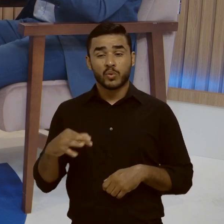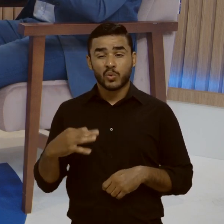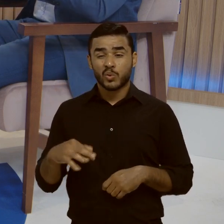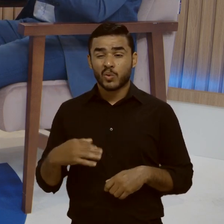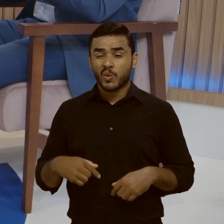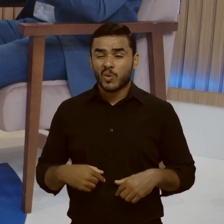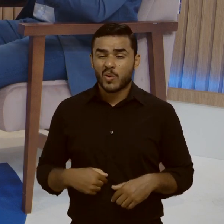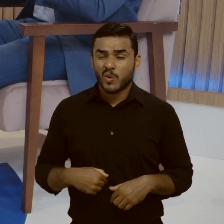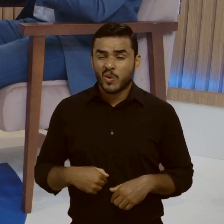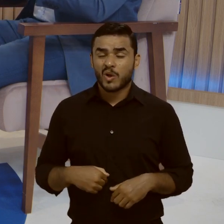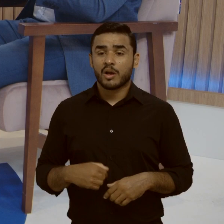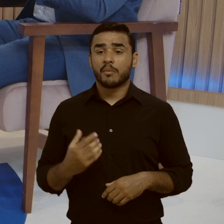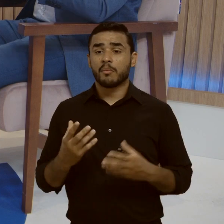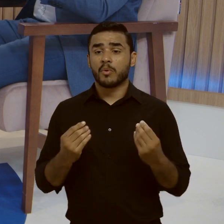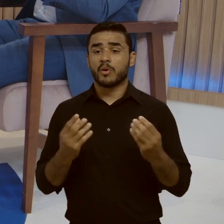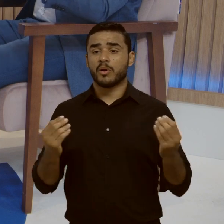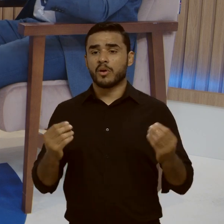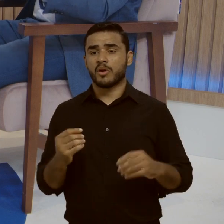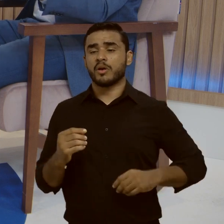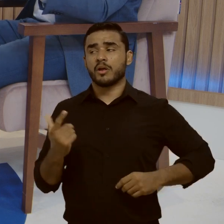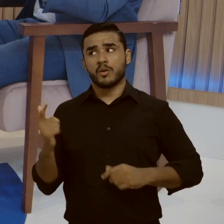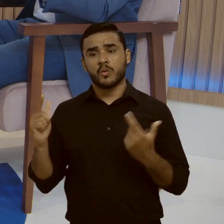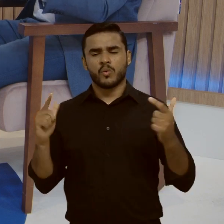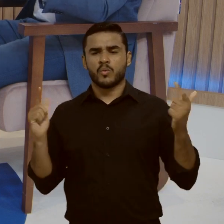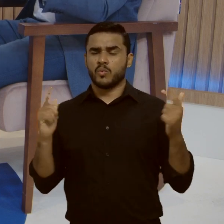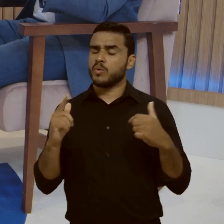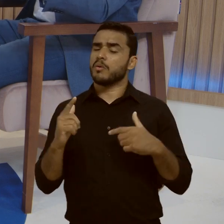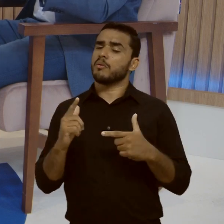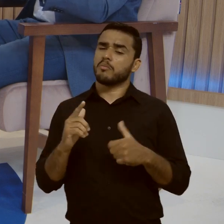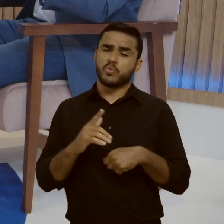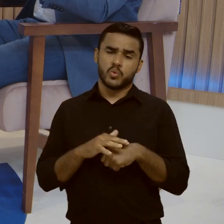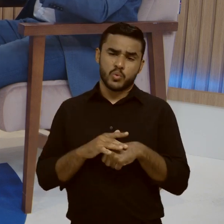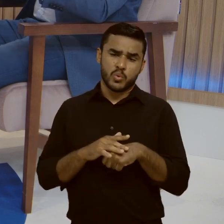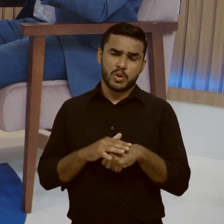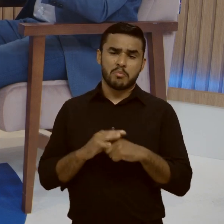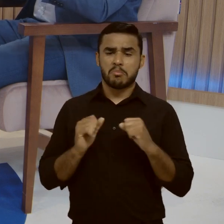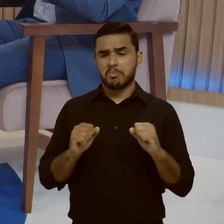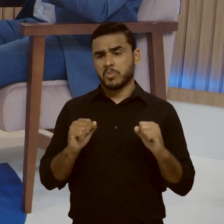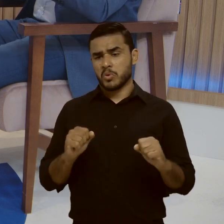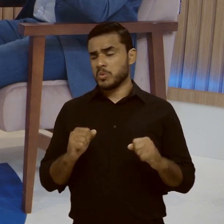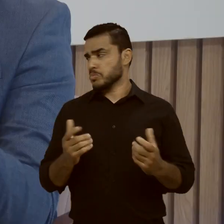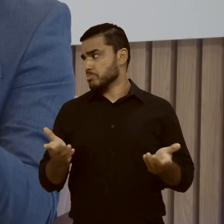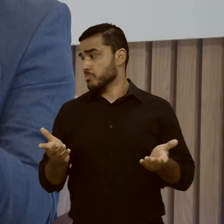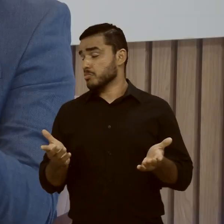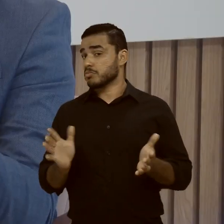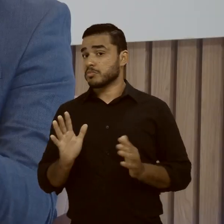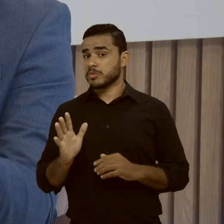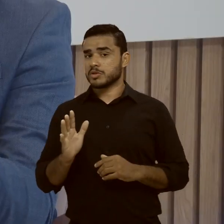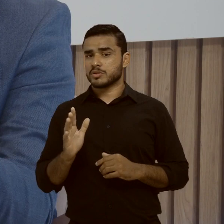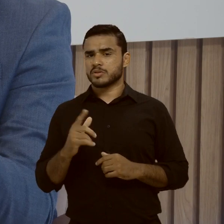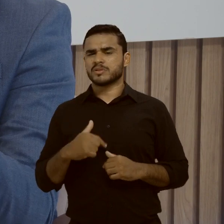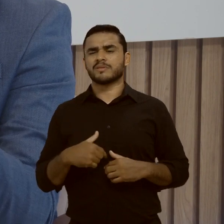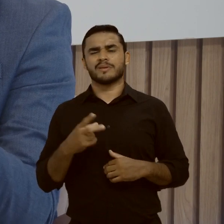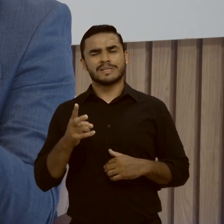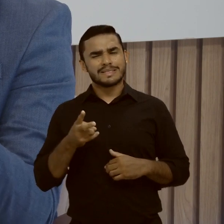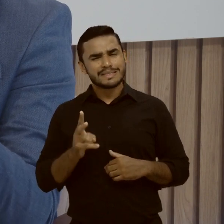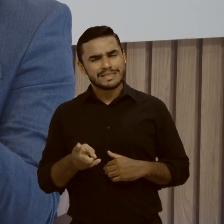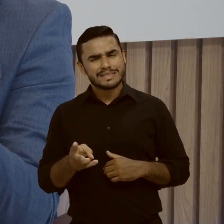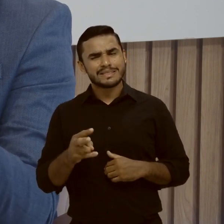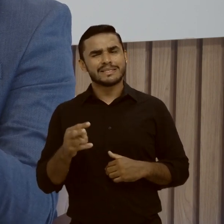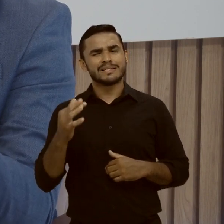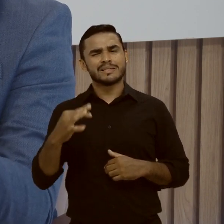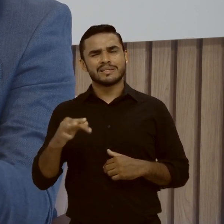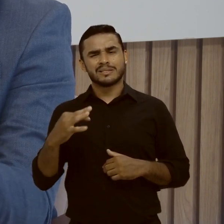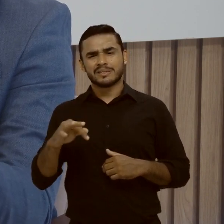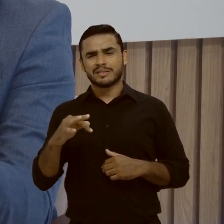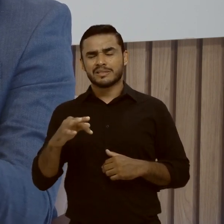dor muito comum em várias outras condições do abdômen, tá? Mas aquela dor que é persistente, que dura de